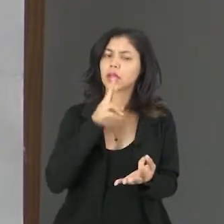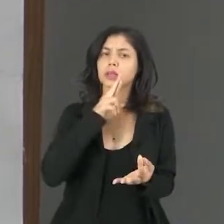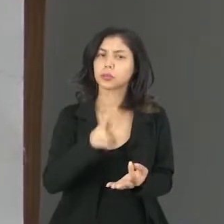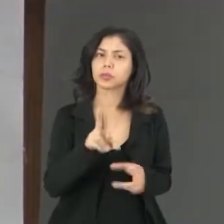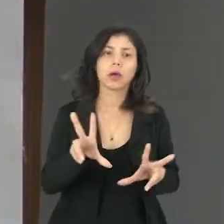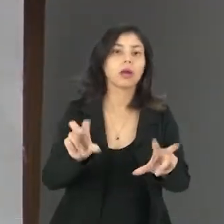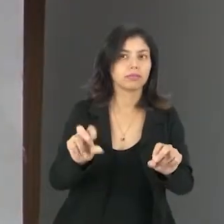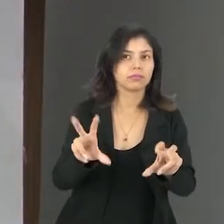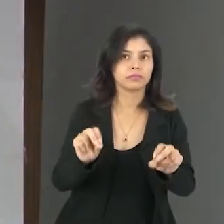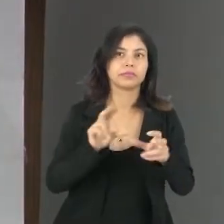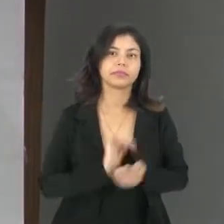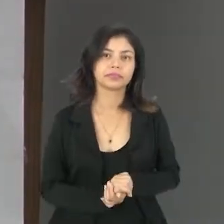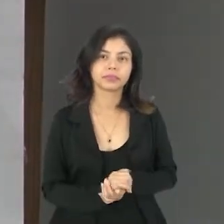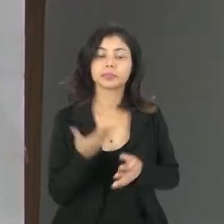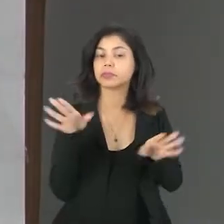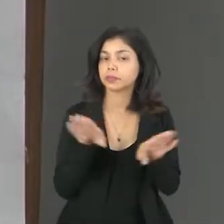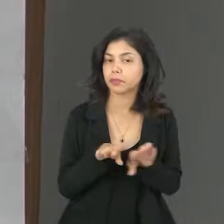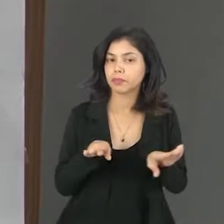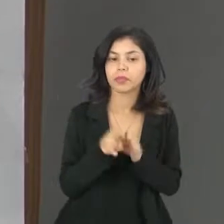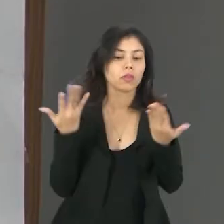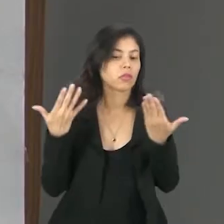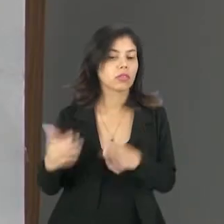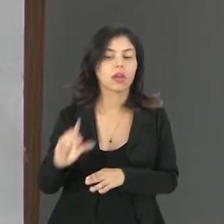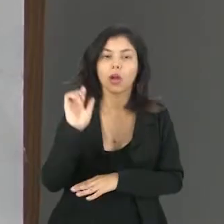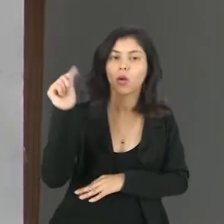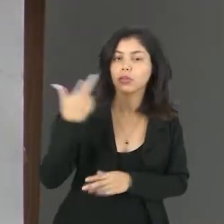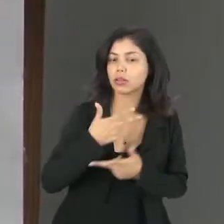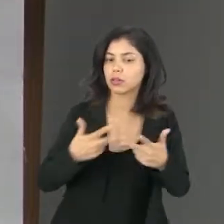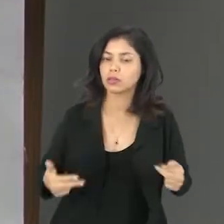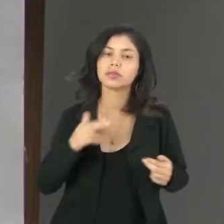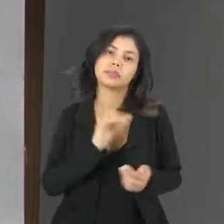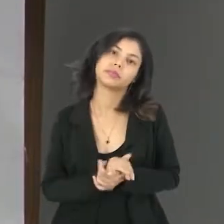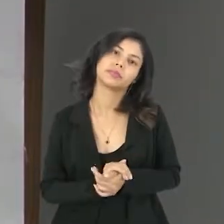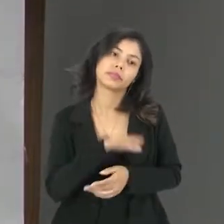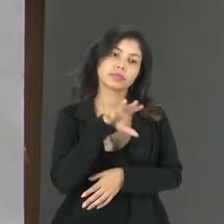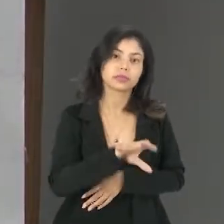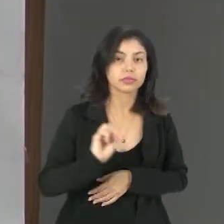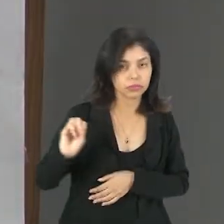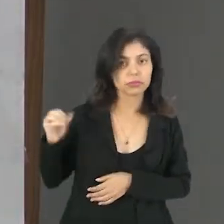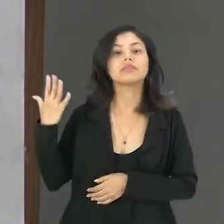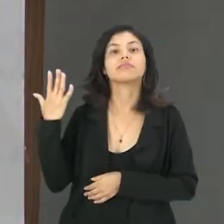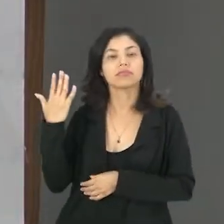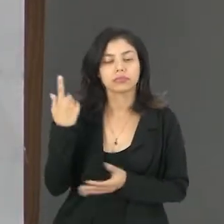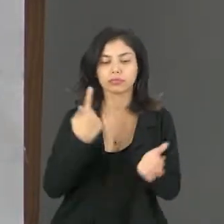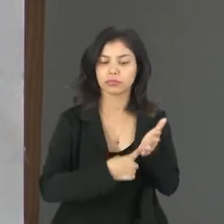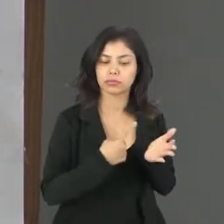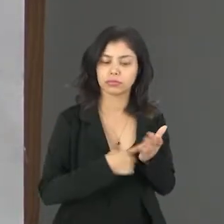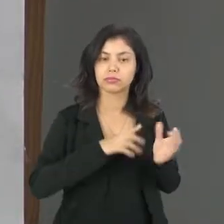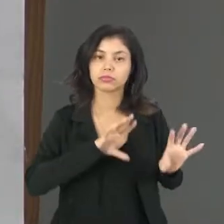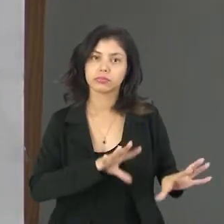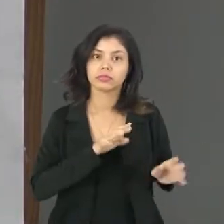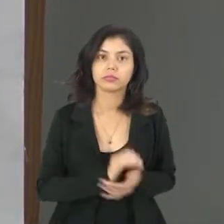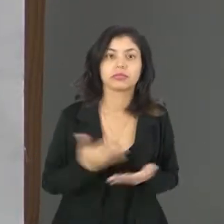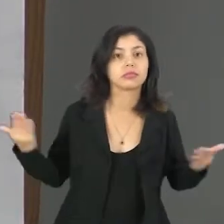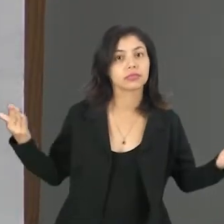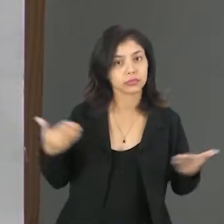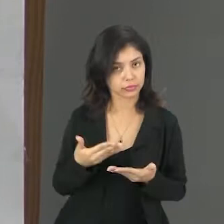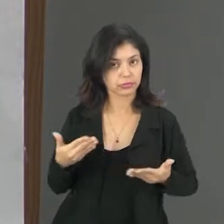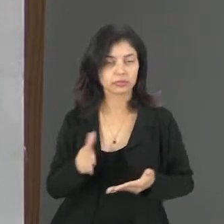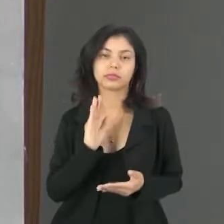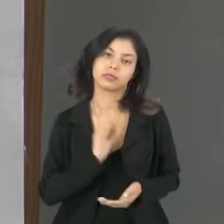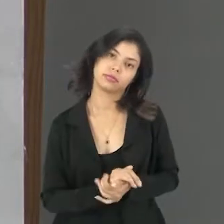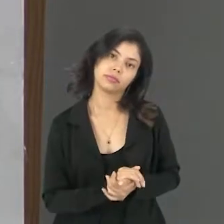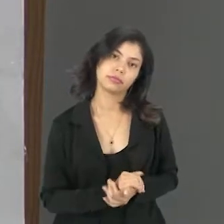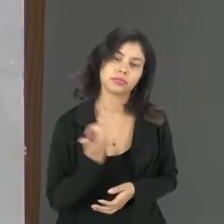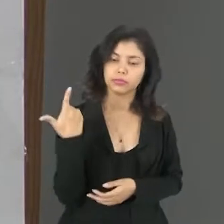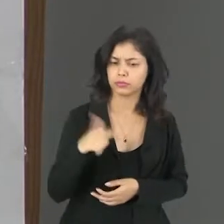respondeu a águia também eu não quero outra coisa nesse caso combinemos isso de agora